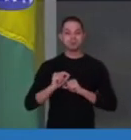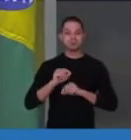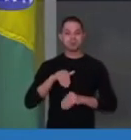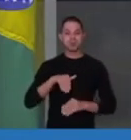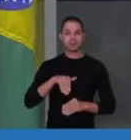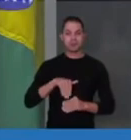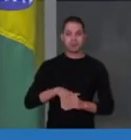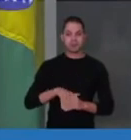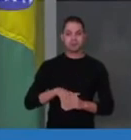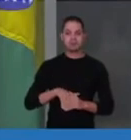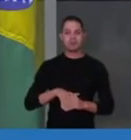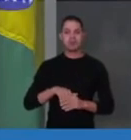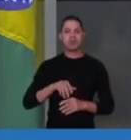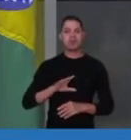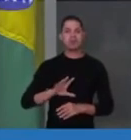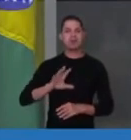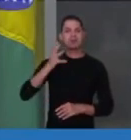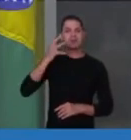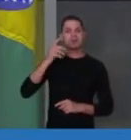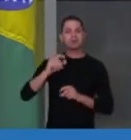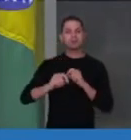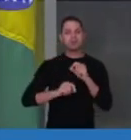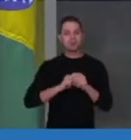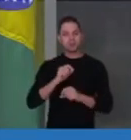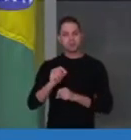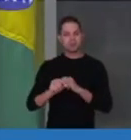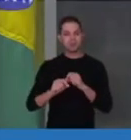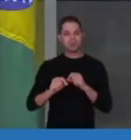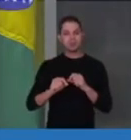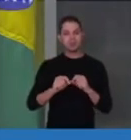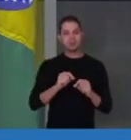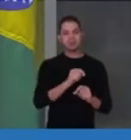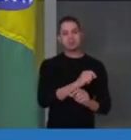eleição. E o que ocorre? De lá para cá é uma